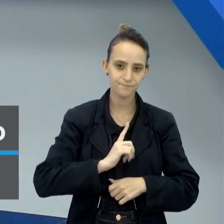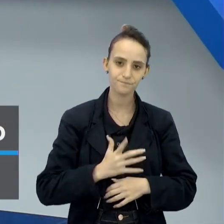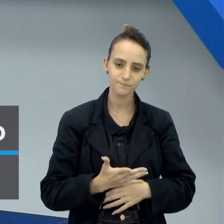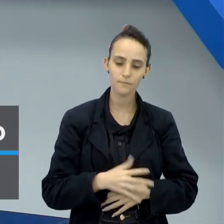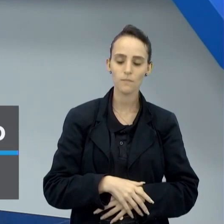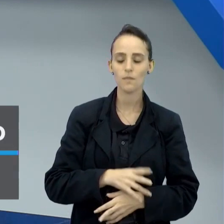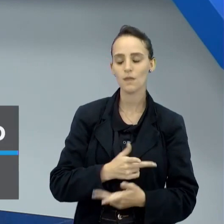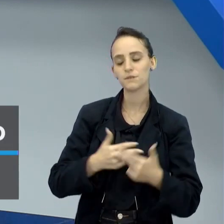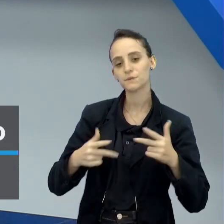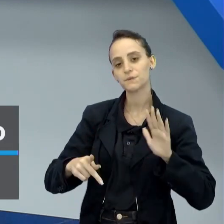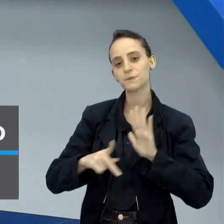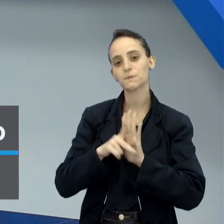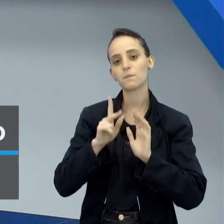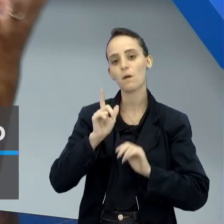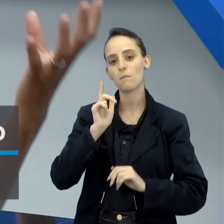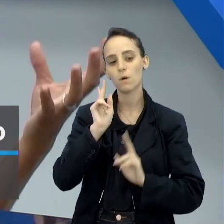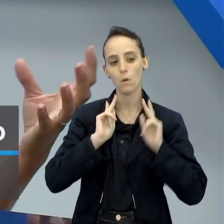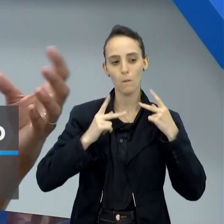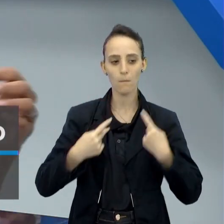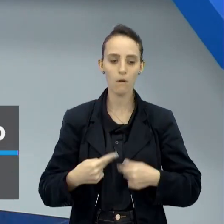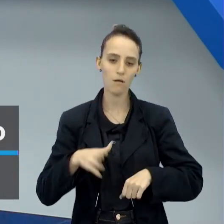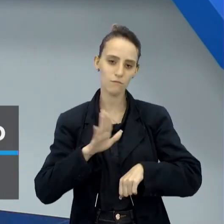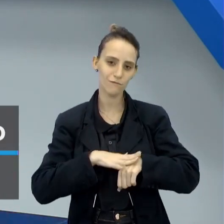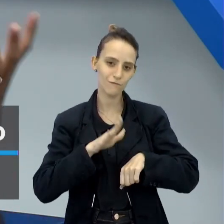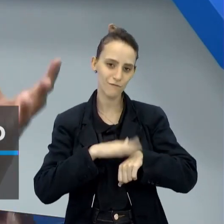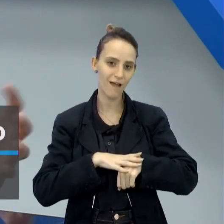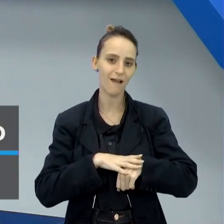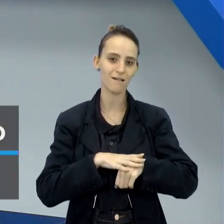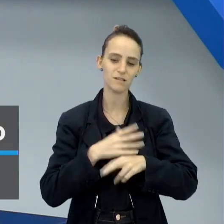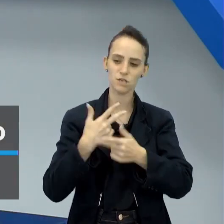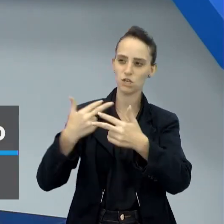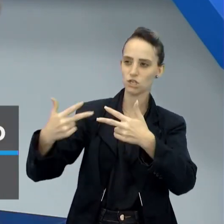seres humanos, pelos homens, pelas mulheres, em